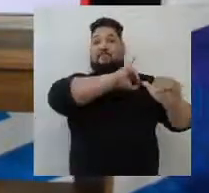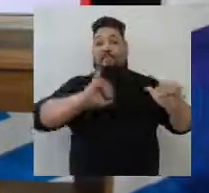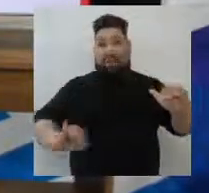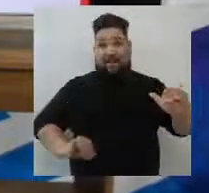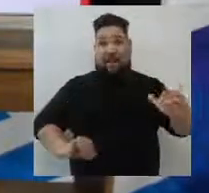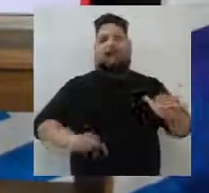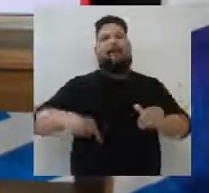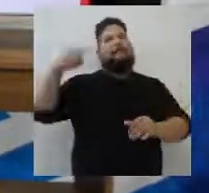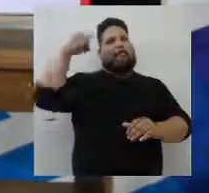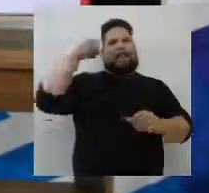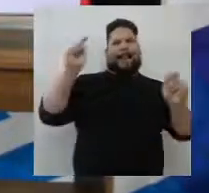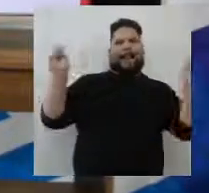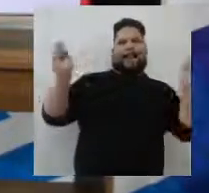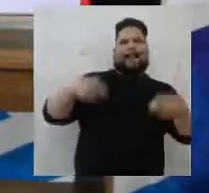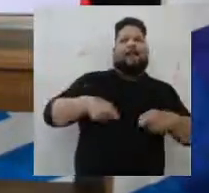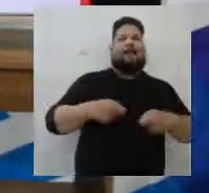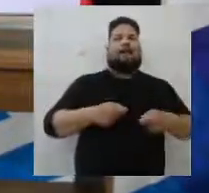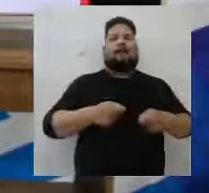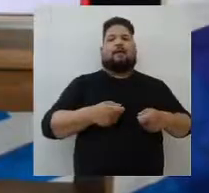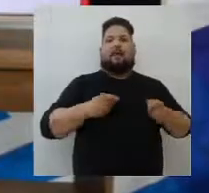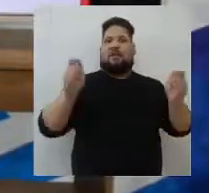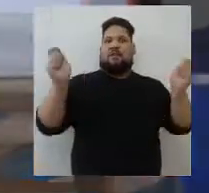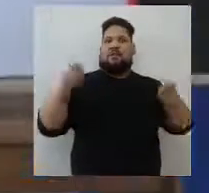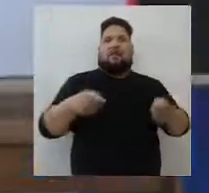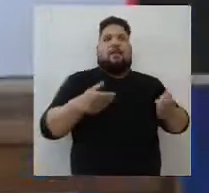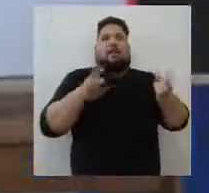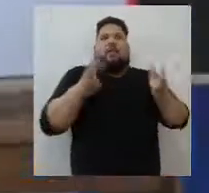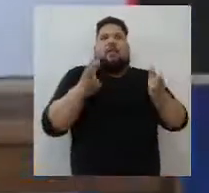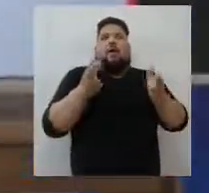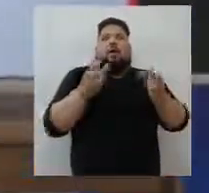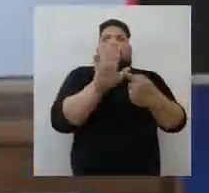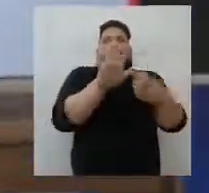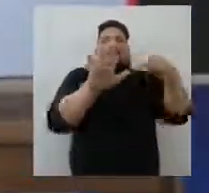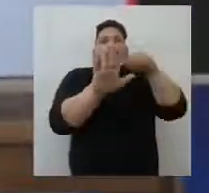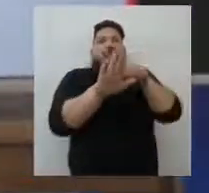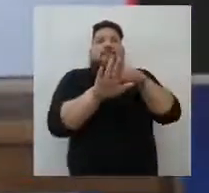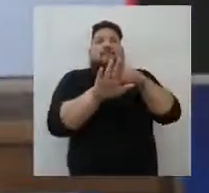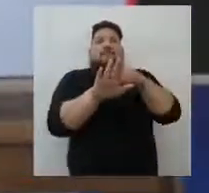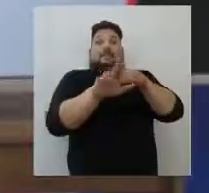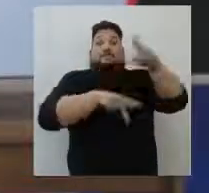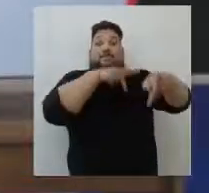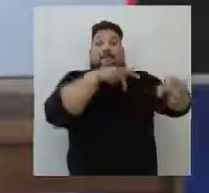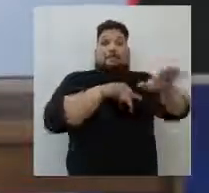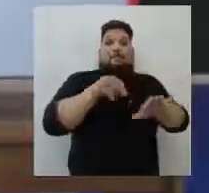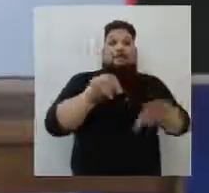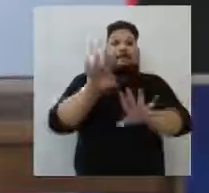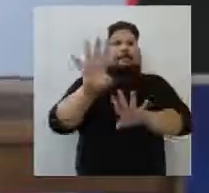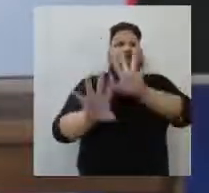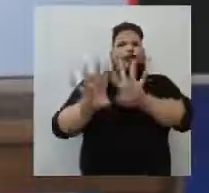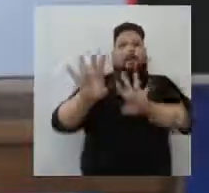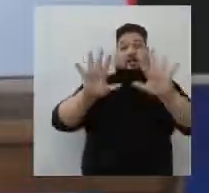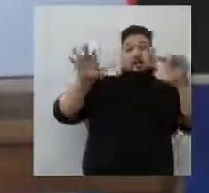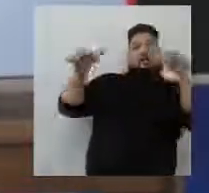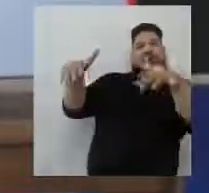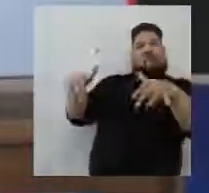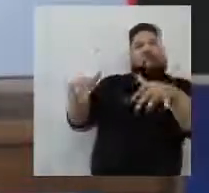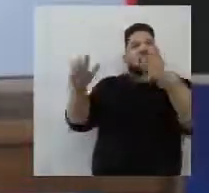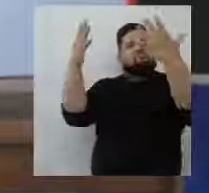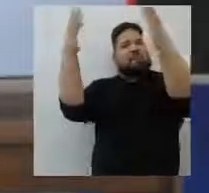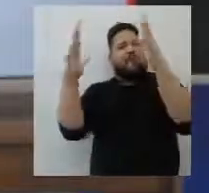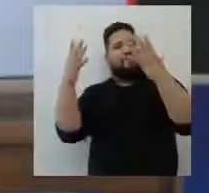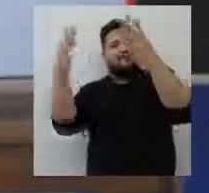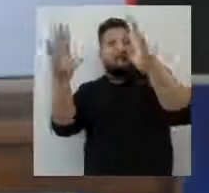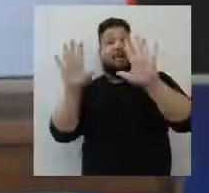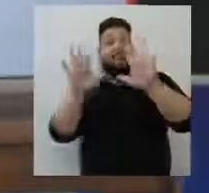seriam carregados nas mãos pela população. Pelo contrário,